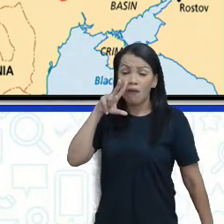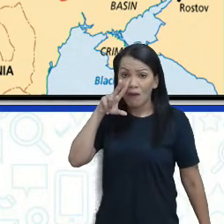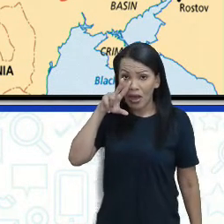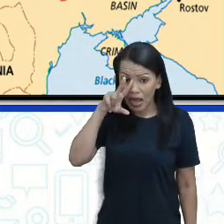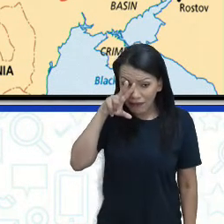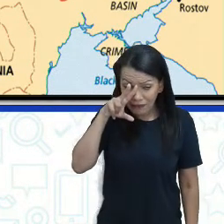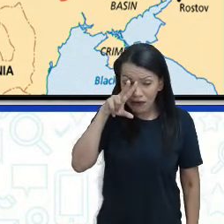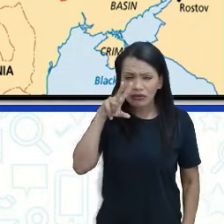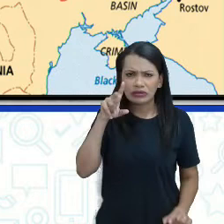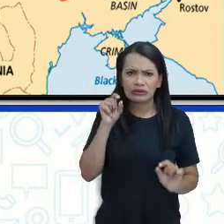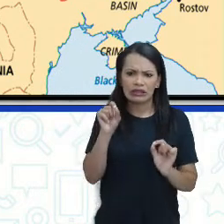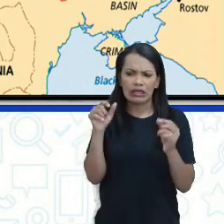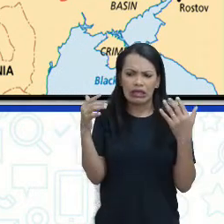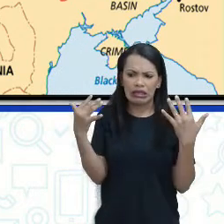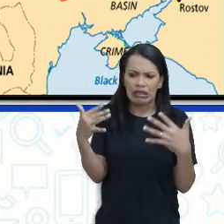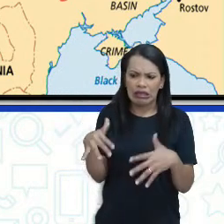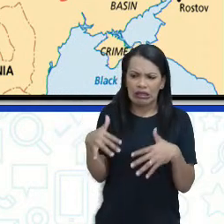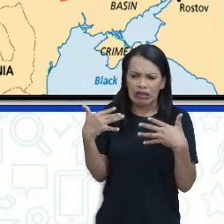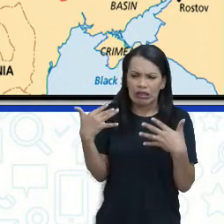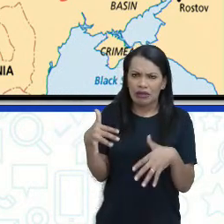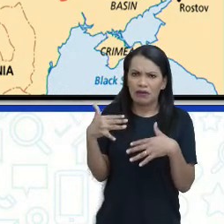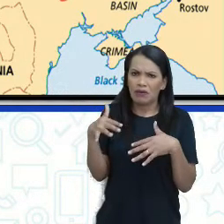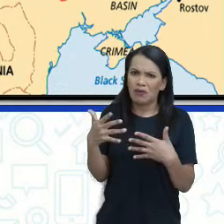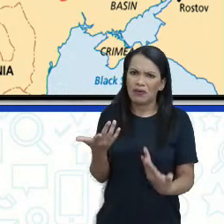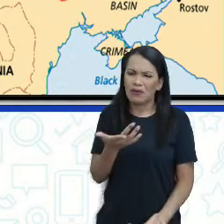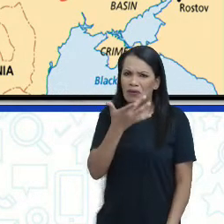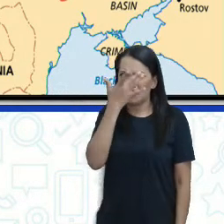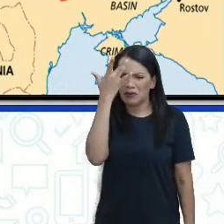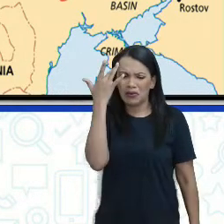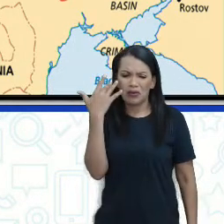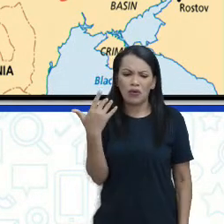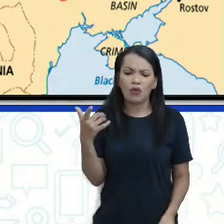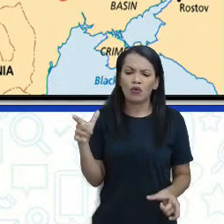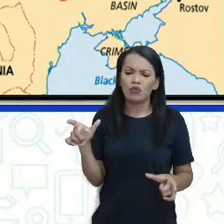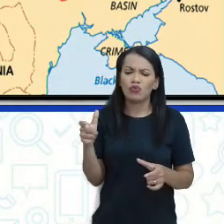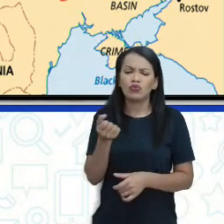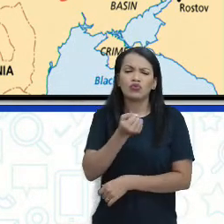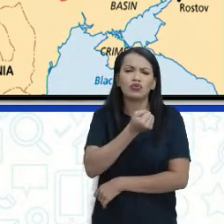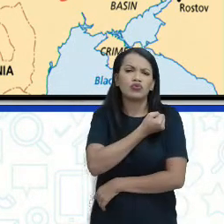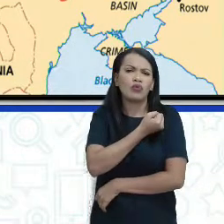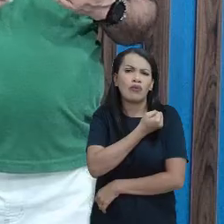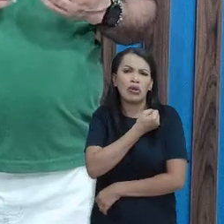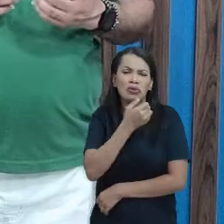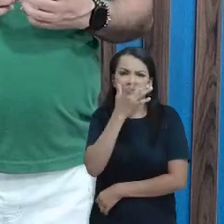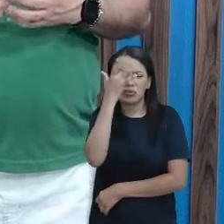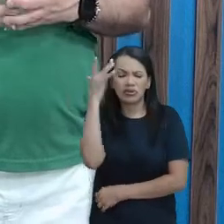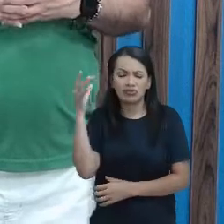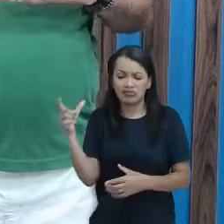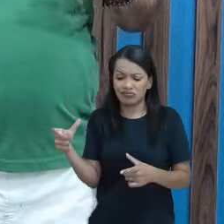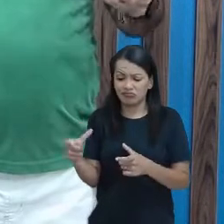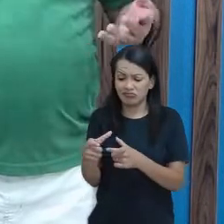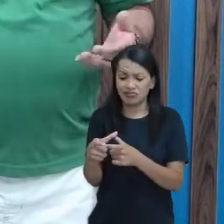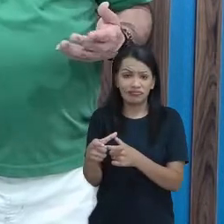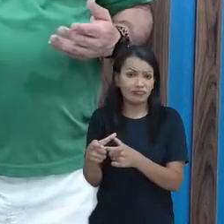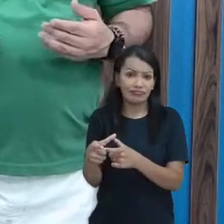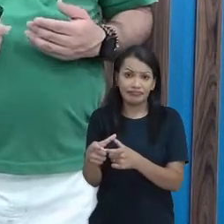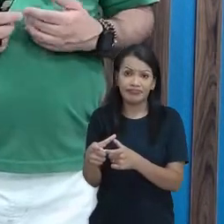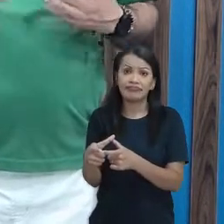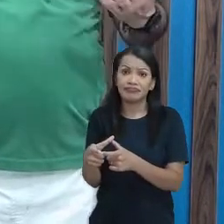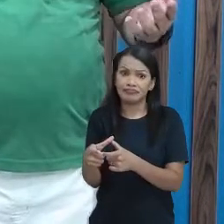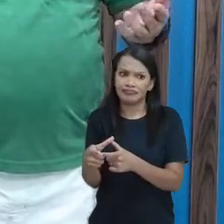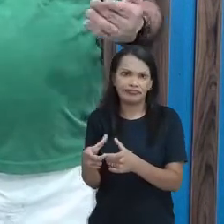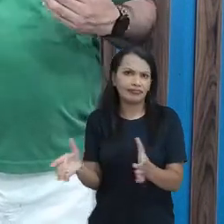de reação muito grande, com um número, né, de soldados ou de armas de